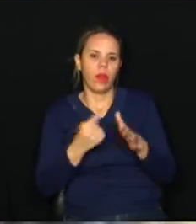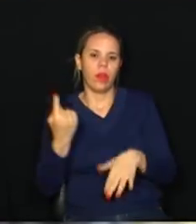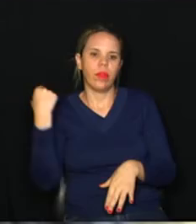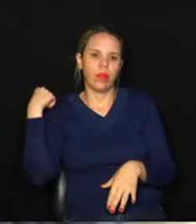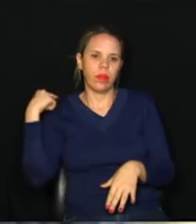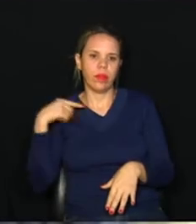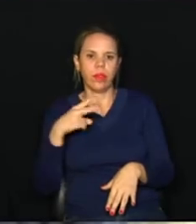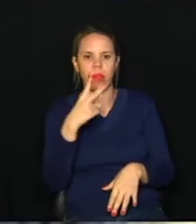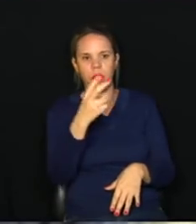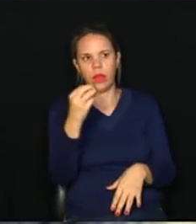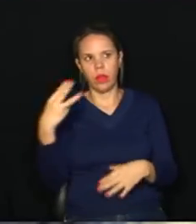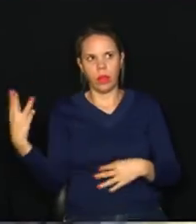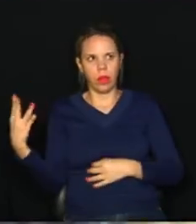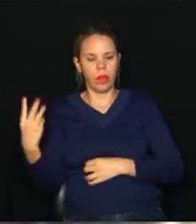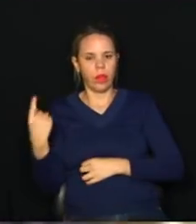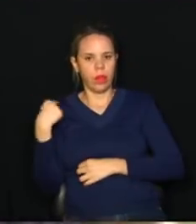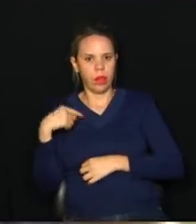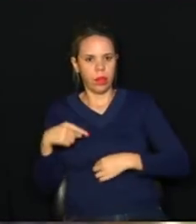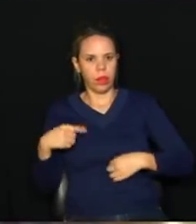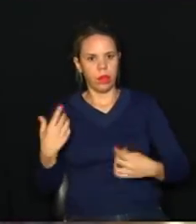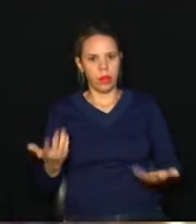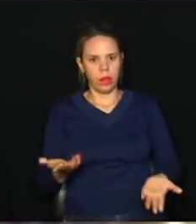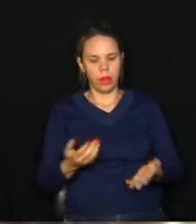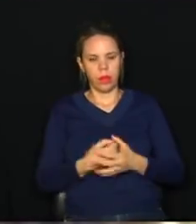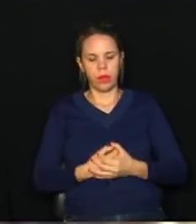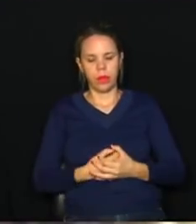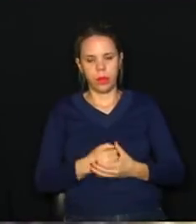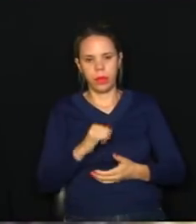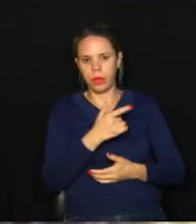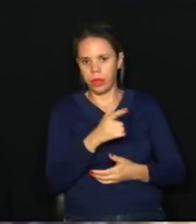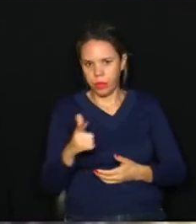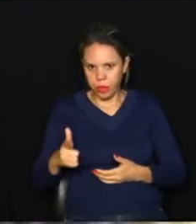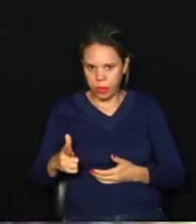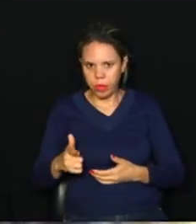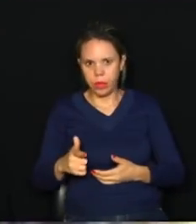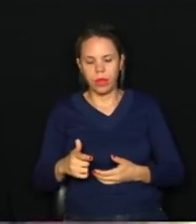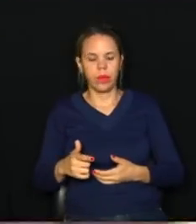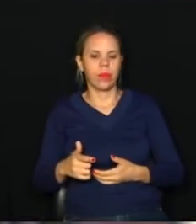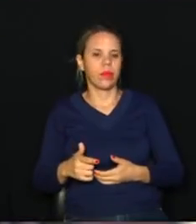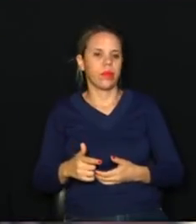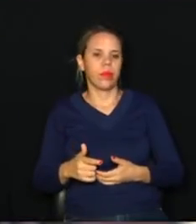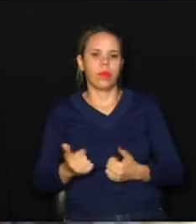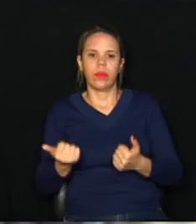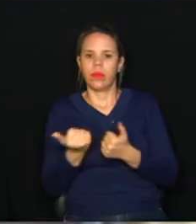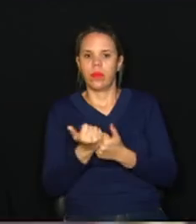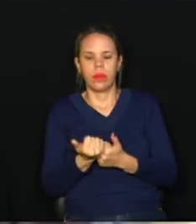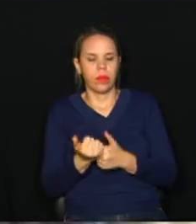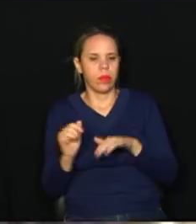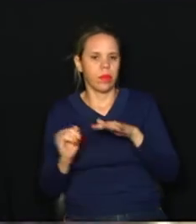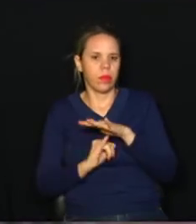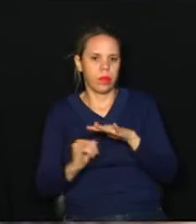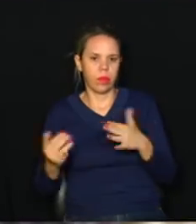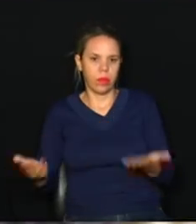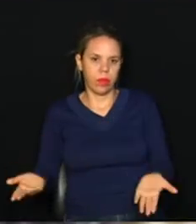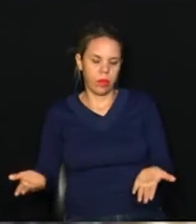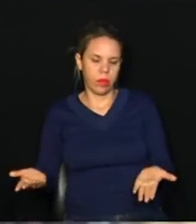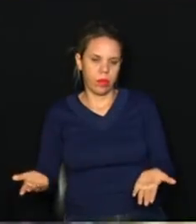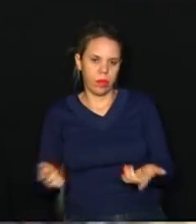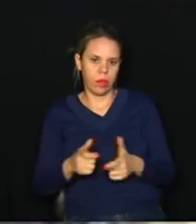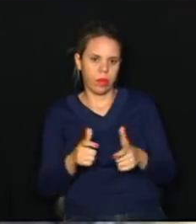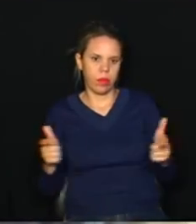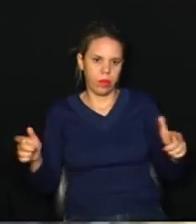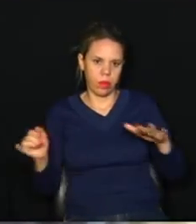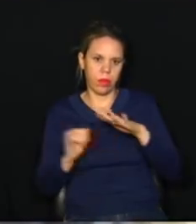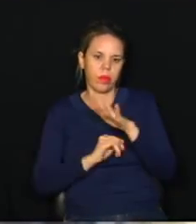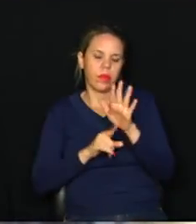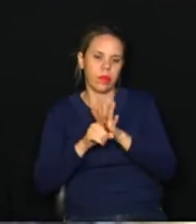em 2003. Então, se não houver reposição de quadro, o instituto, esse grande instituto